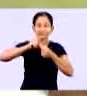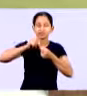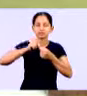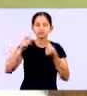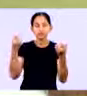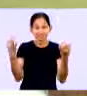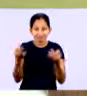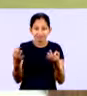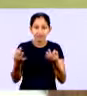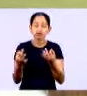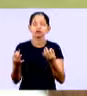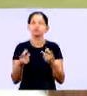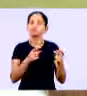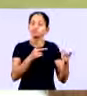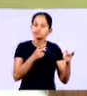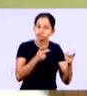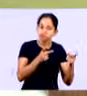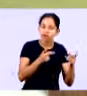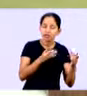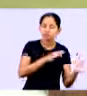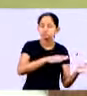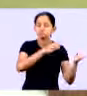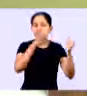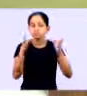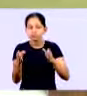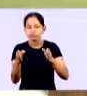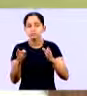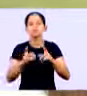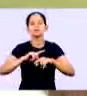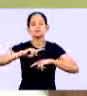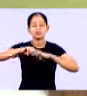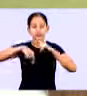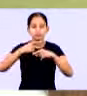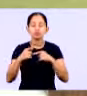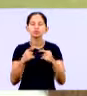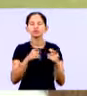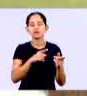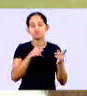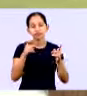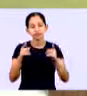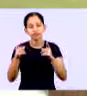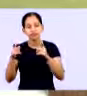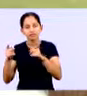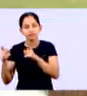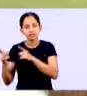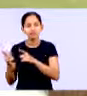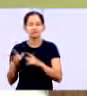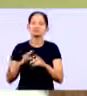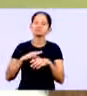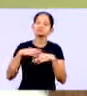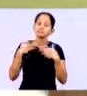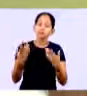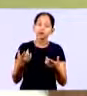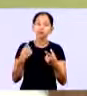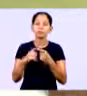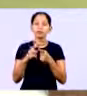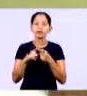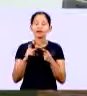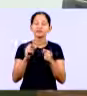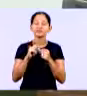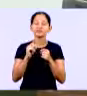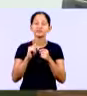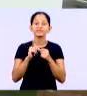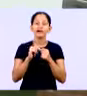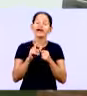adequada dentro das vendas, para depois conseguir dar andamento, dar sequência na elaboração dos demais orçamentos, que acaba desencadeando